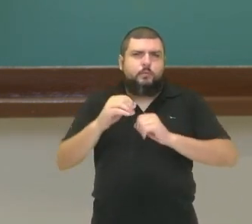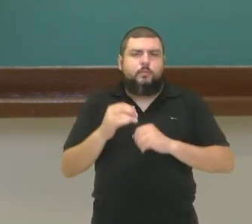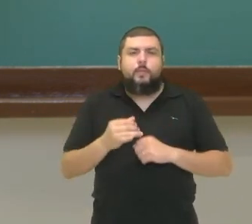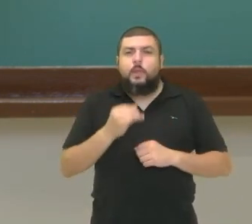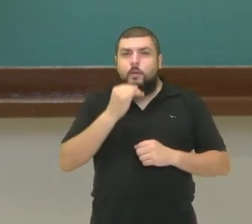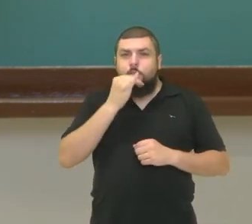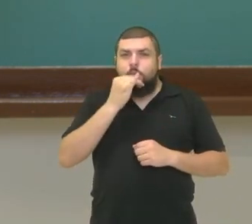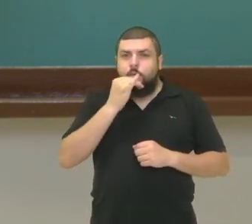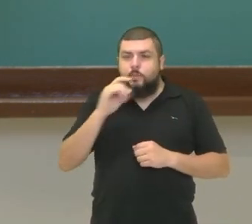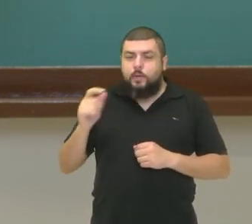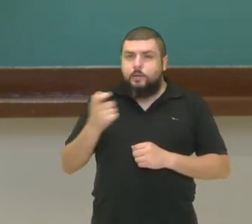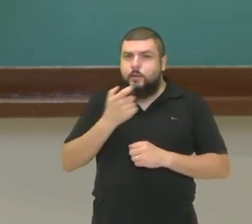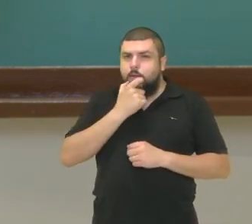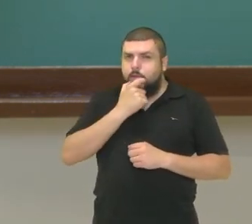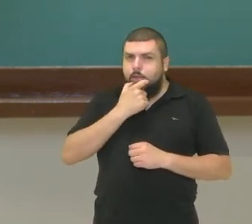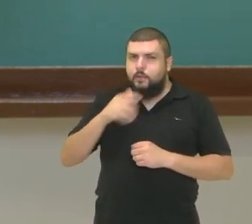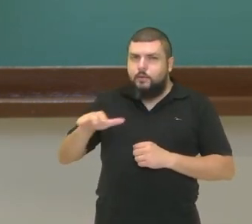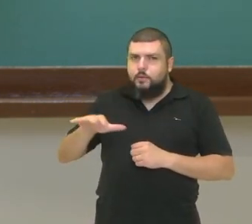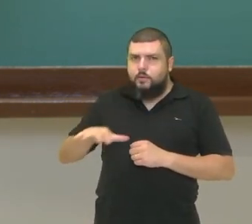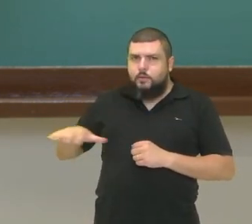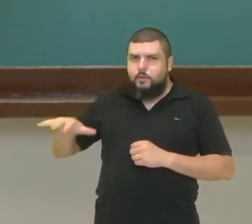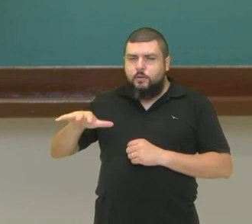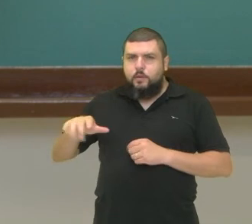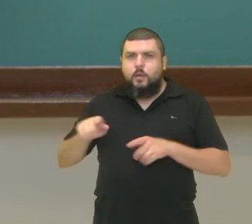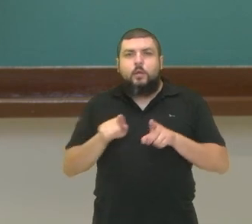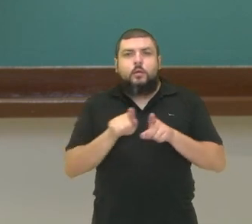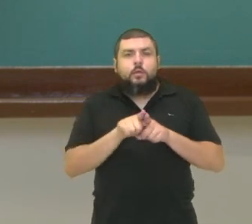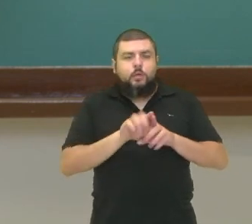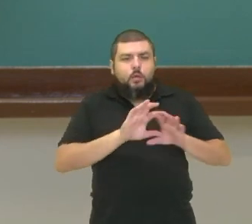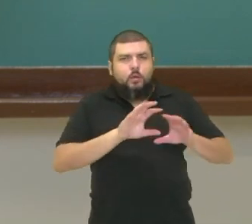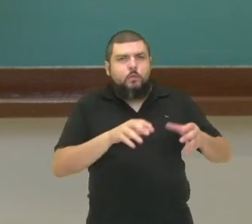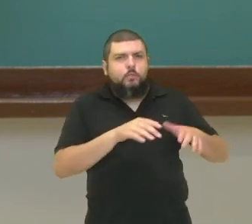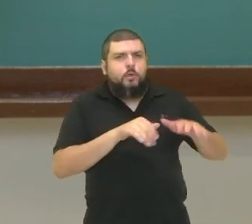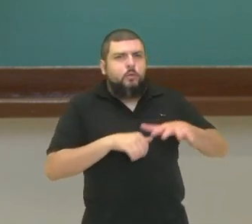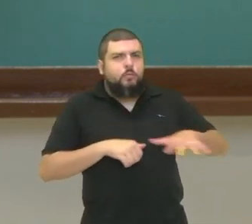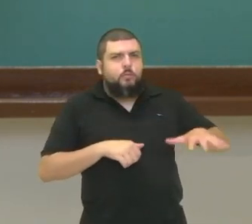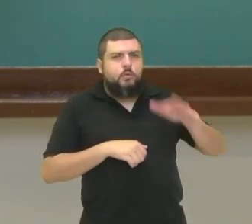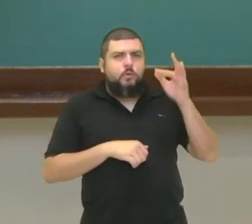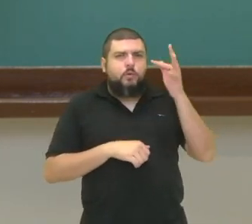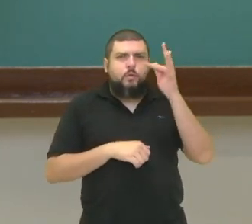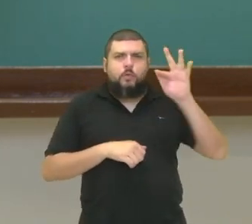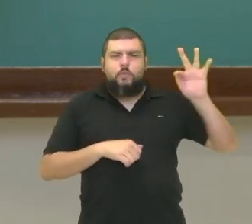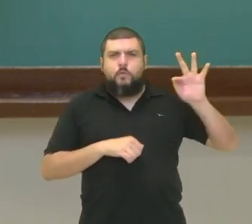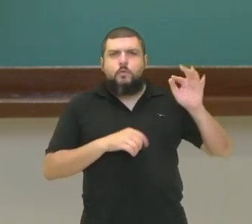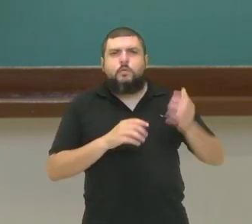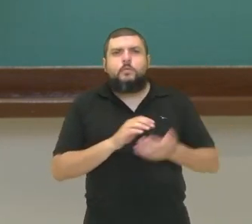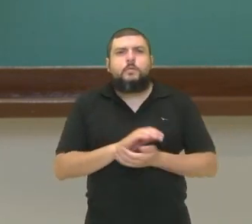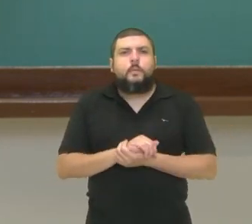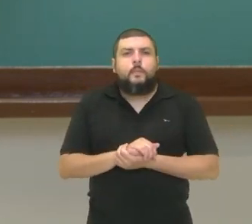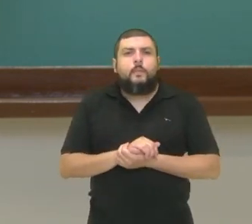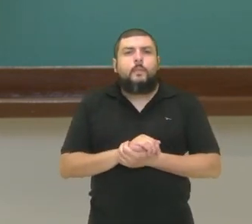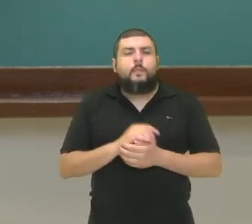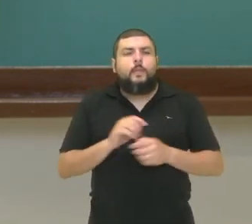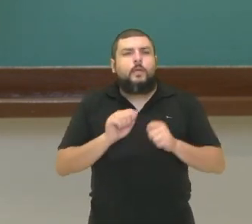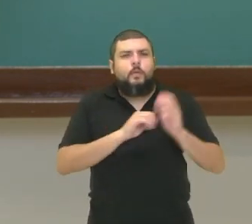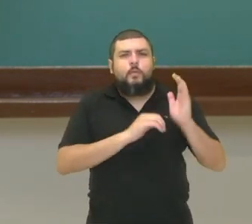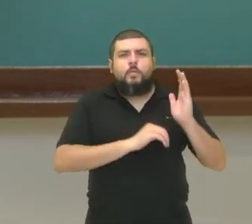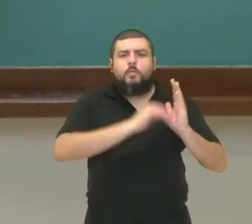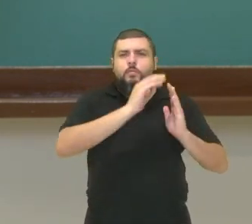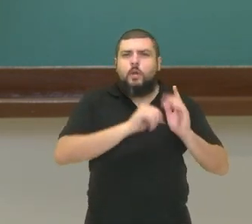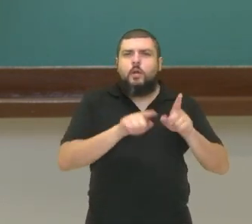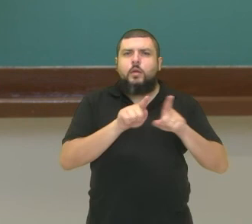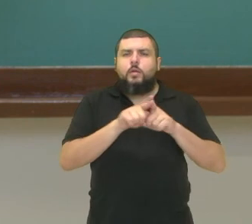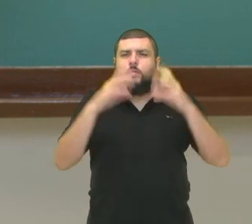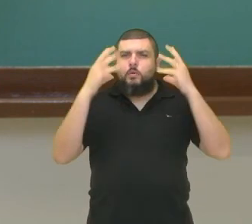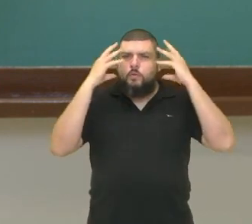dos pré-rafaelitas, e também nós temos os franceses, como Jean-François Millet, que eu utilizei hoje, e o holandês Vincent